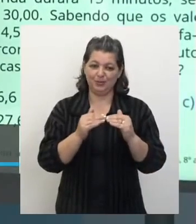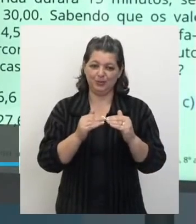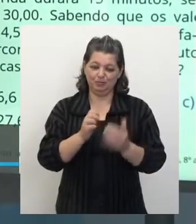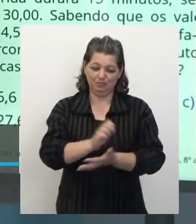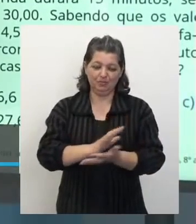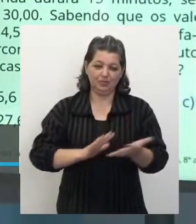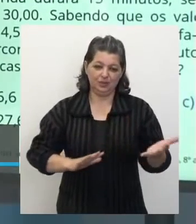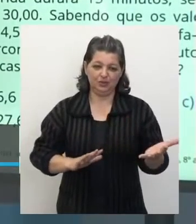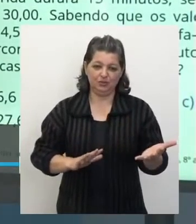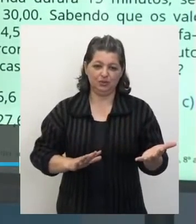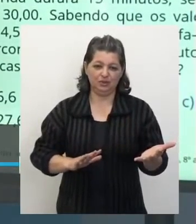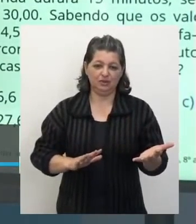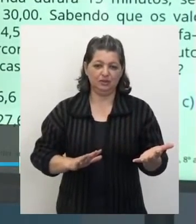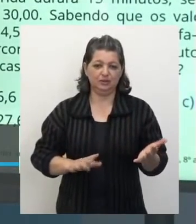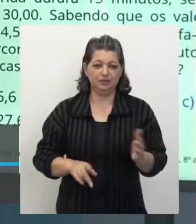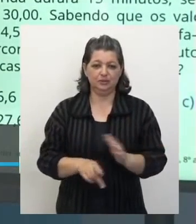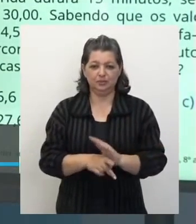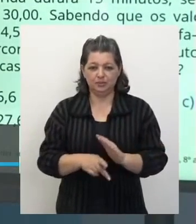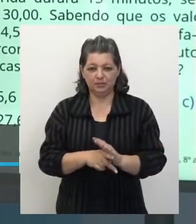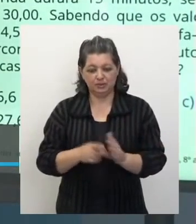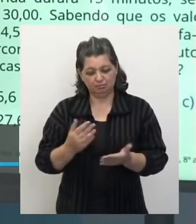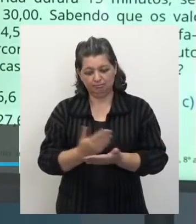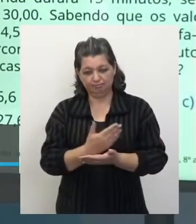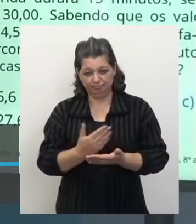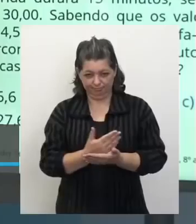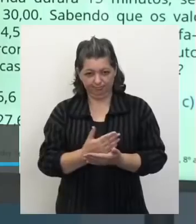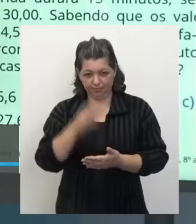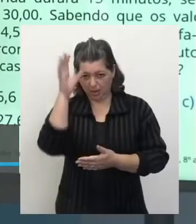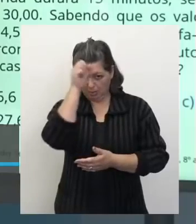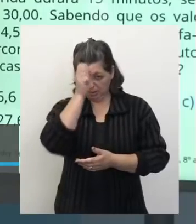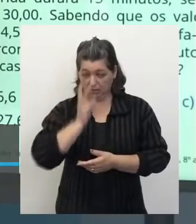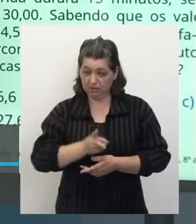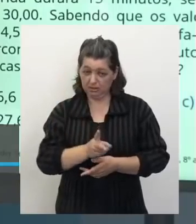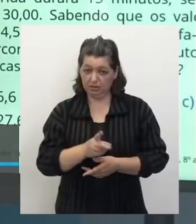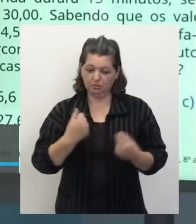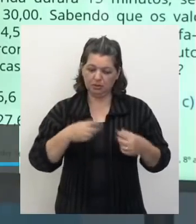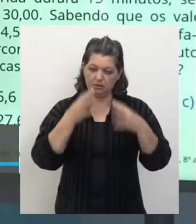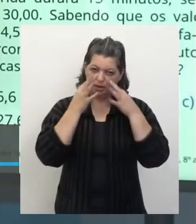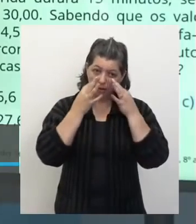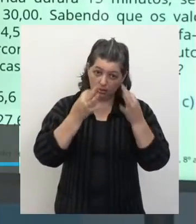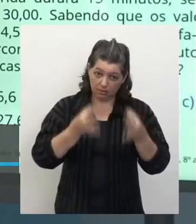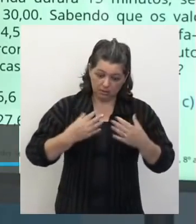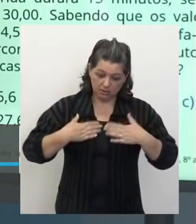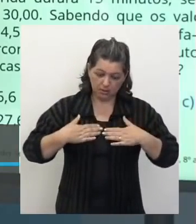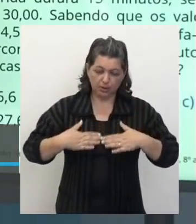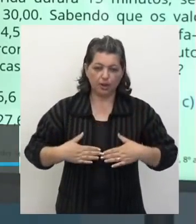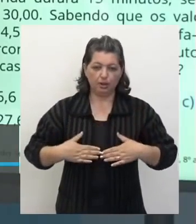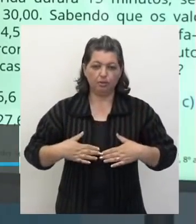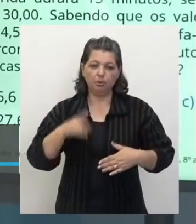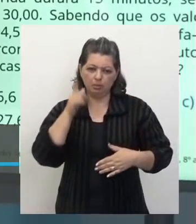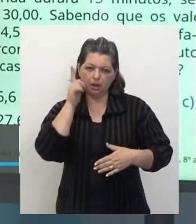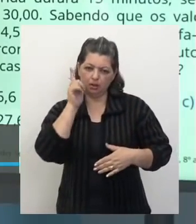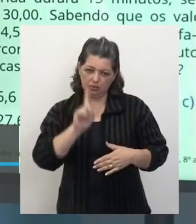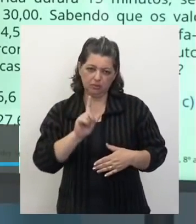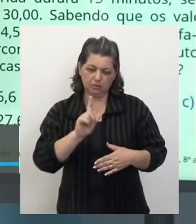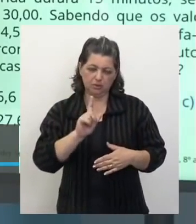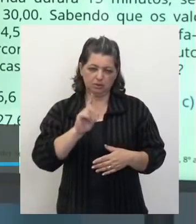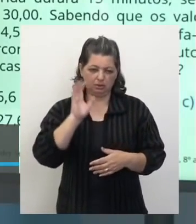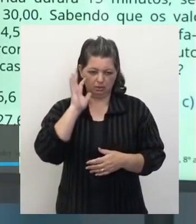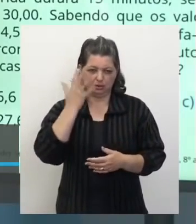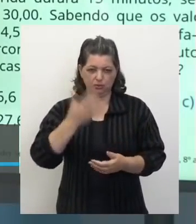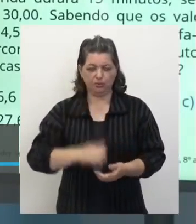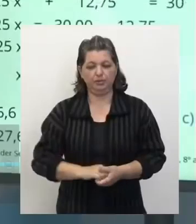O custo para se produzir esse bolo é de 52 reais. Agora, por quanto ela vai vender, depende de